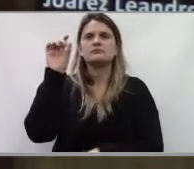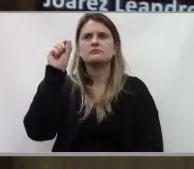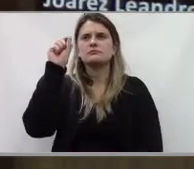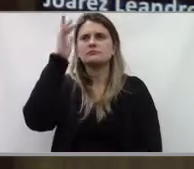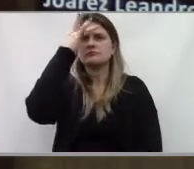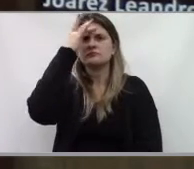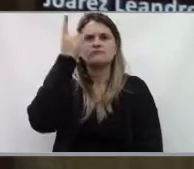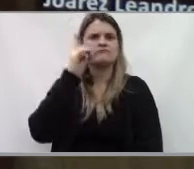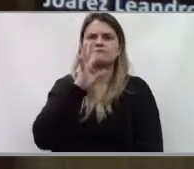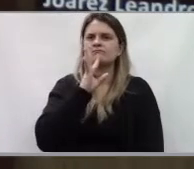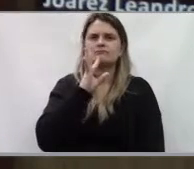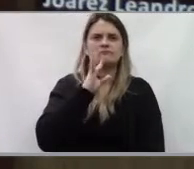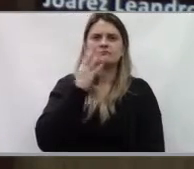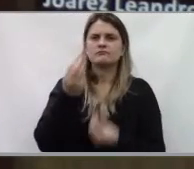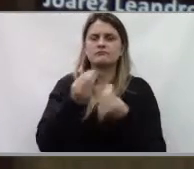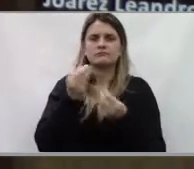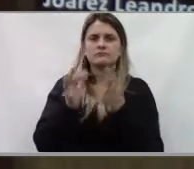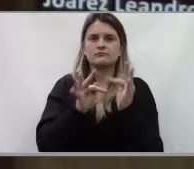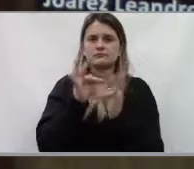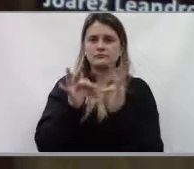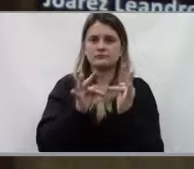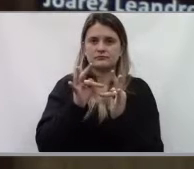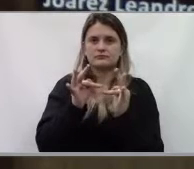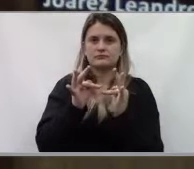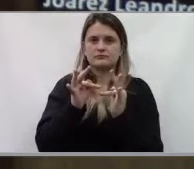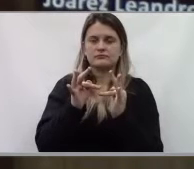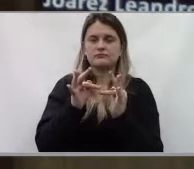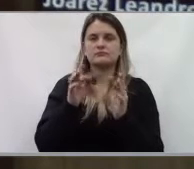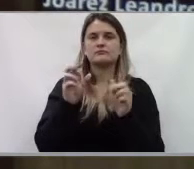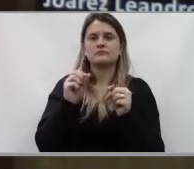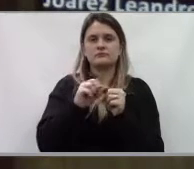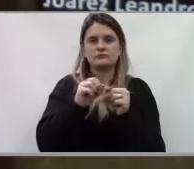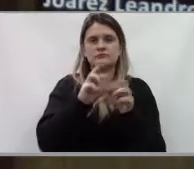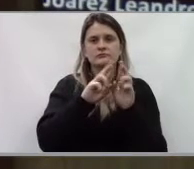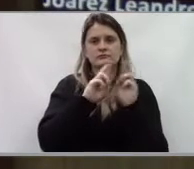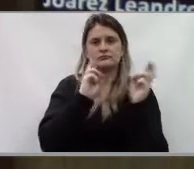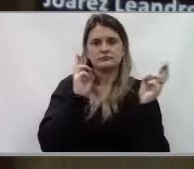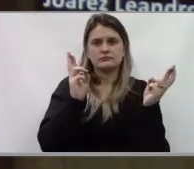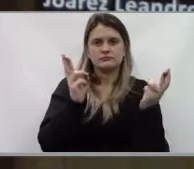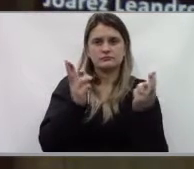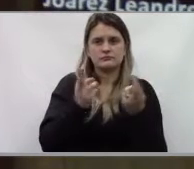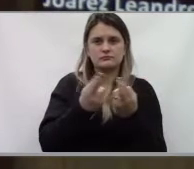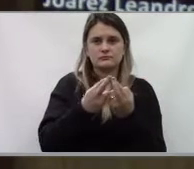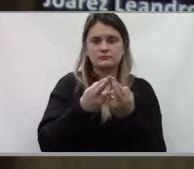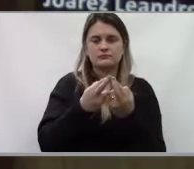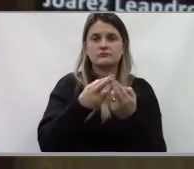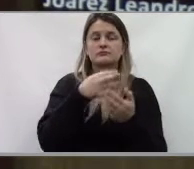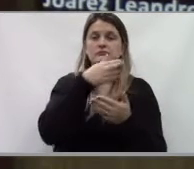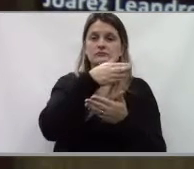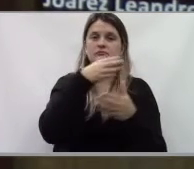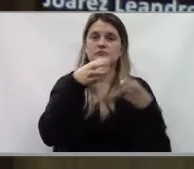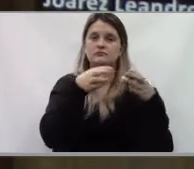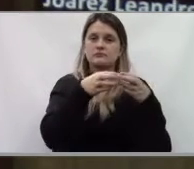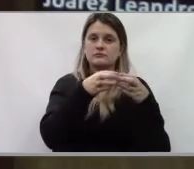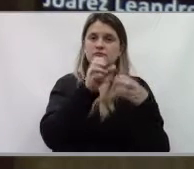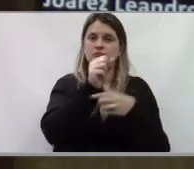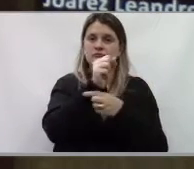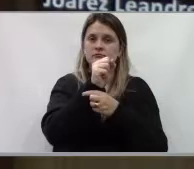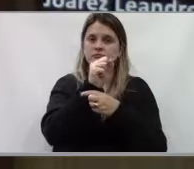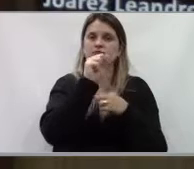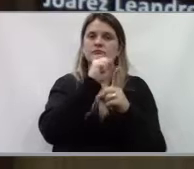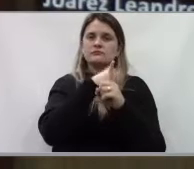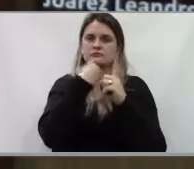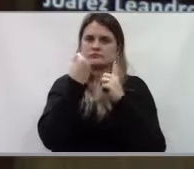quem não tem conhecimento de como que funciona o Conselho de Segurança, as reuniões são realizadas e lá no Conselho de